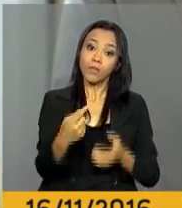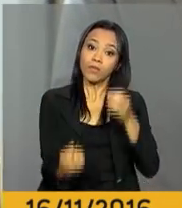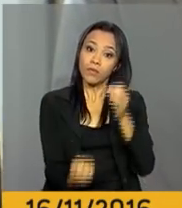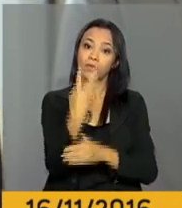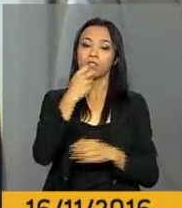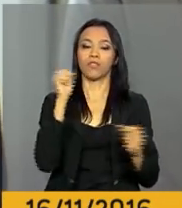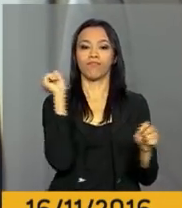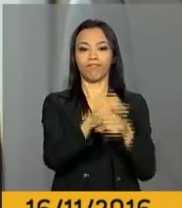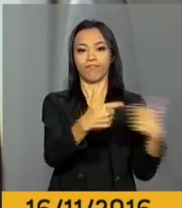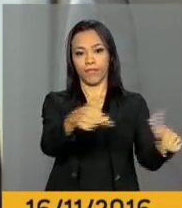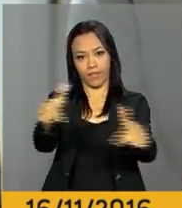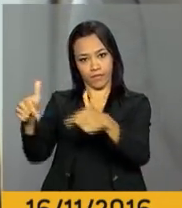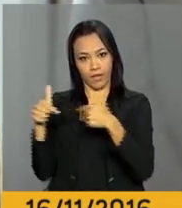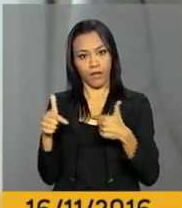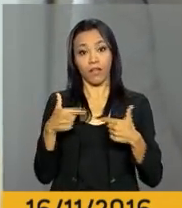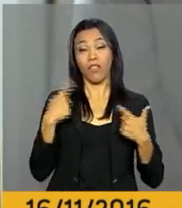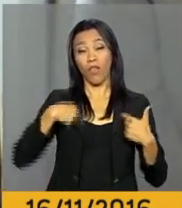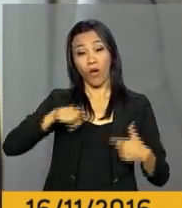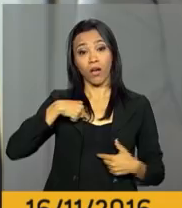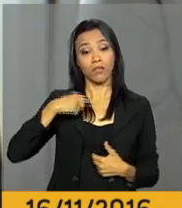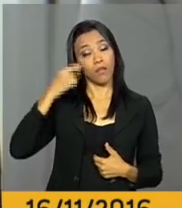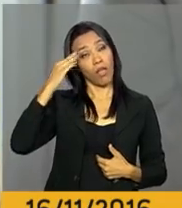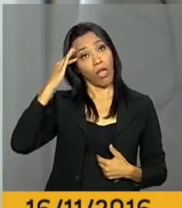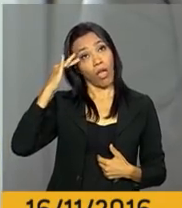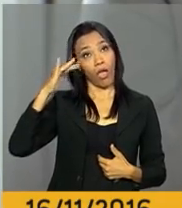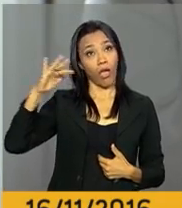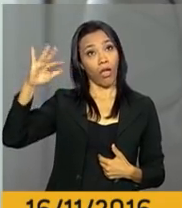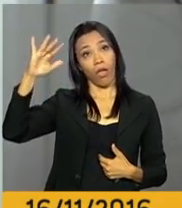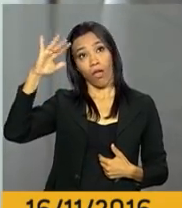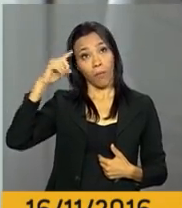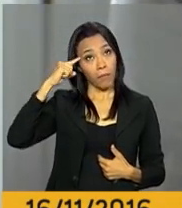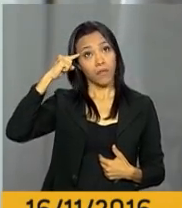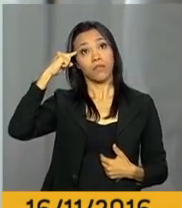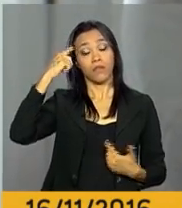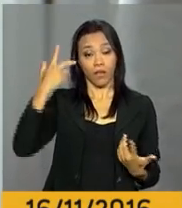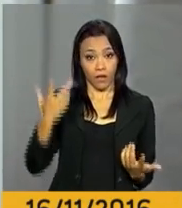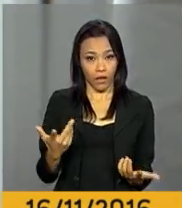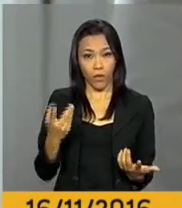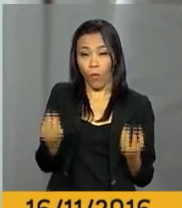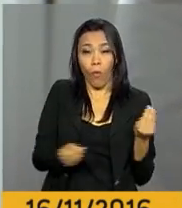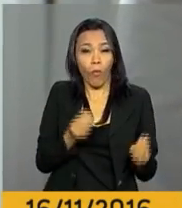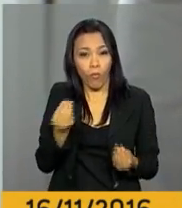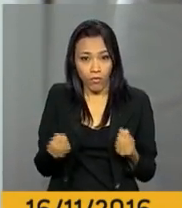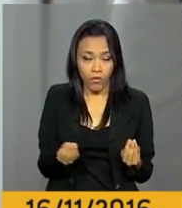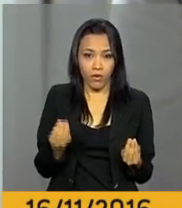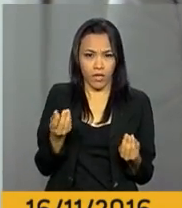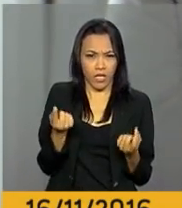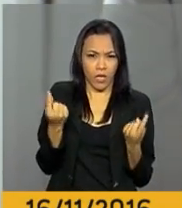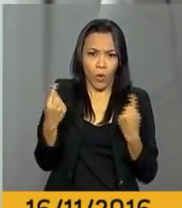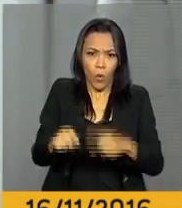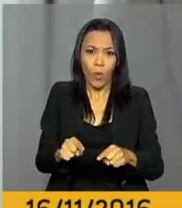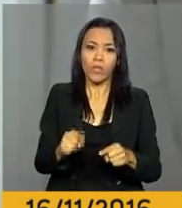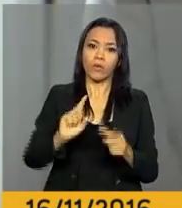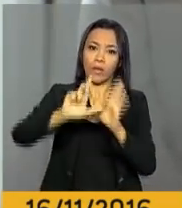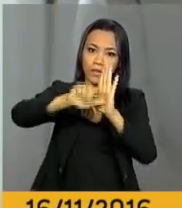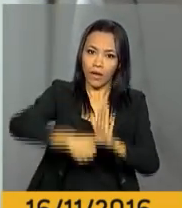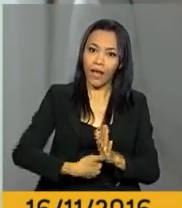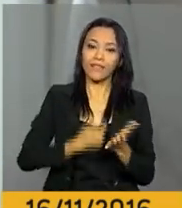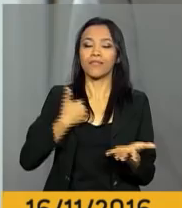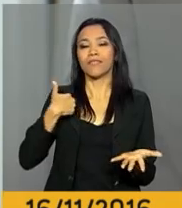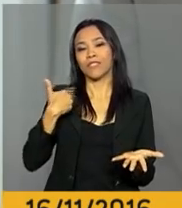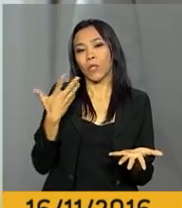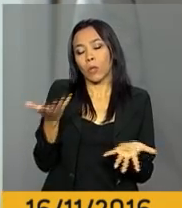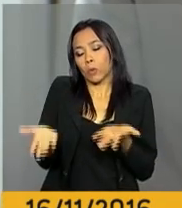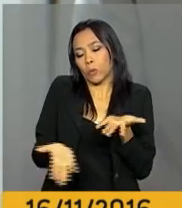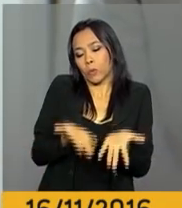emprego. Então, não vamos ter ilusão de que você combate a recessão com medidas simplesmente doces. Você precisa,